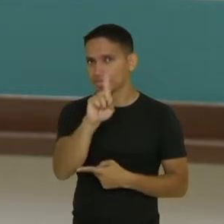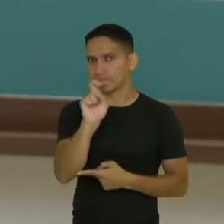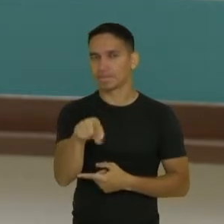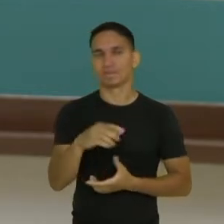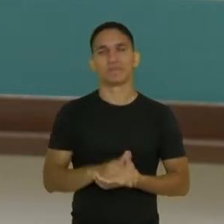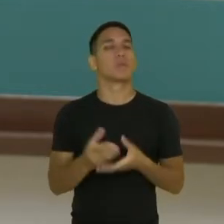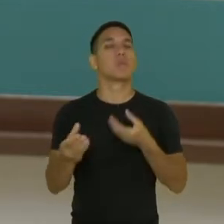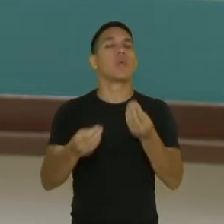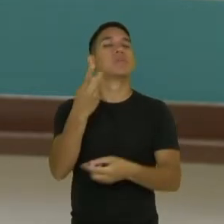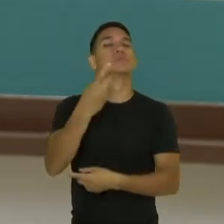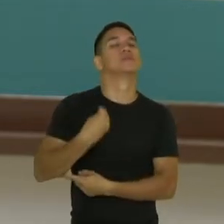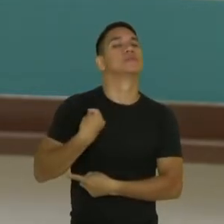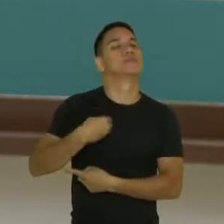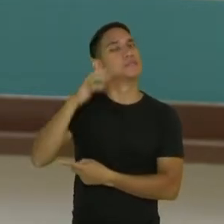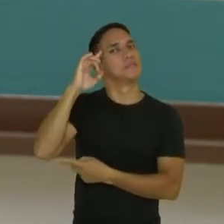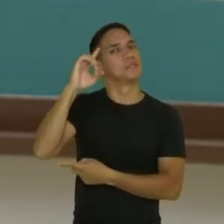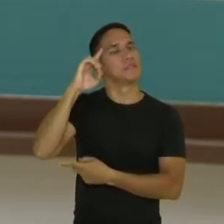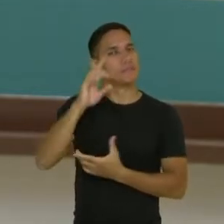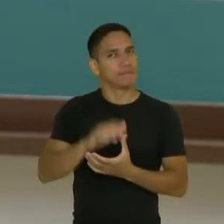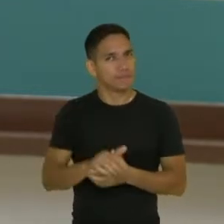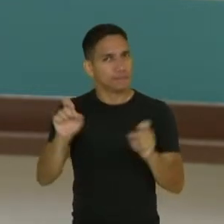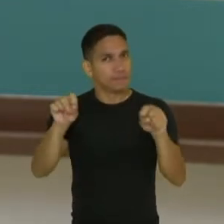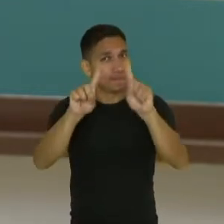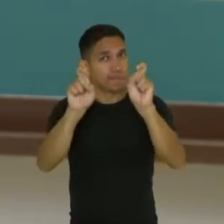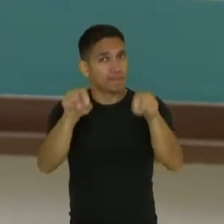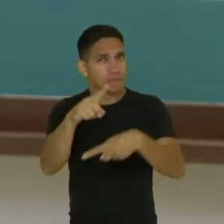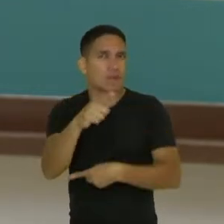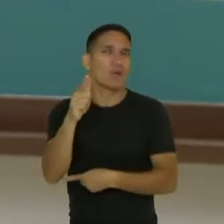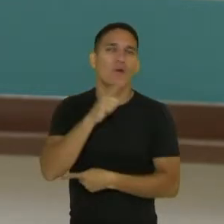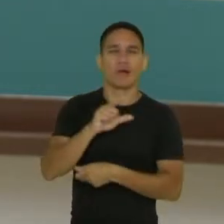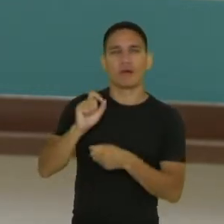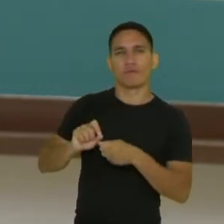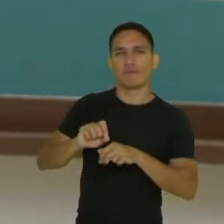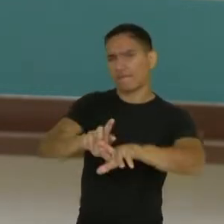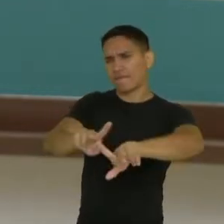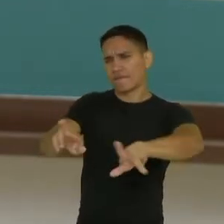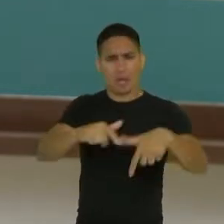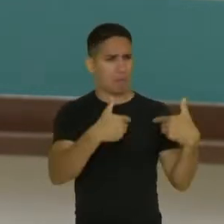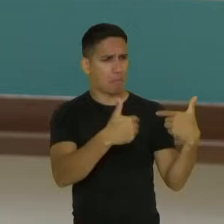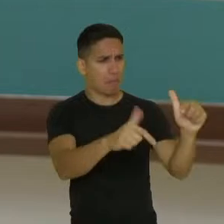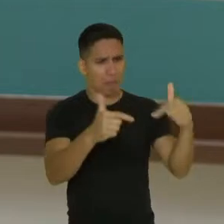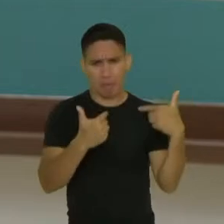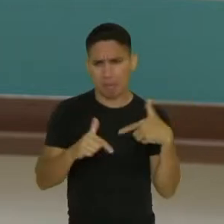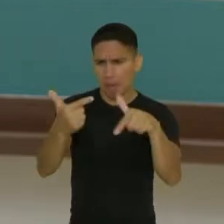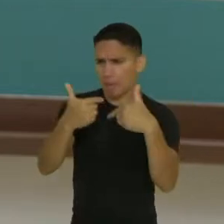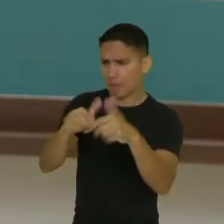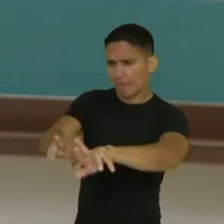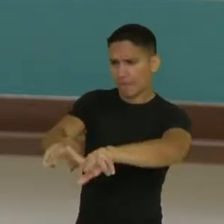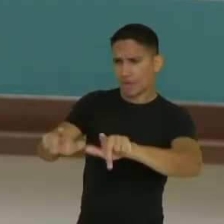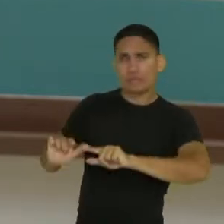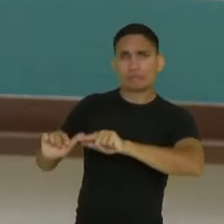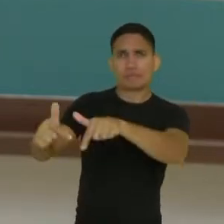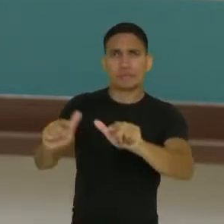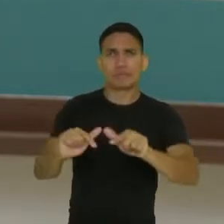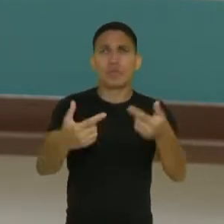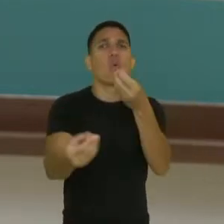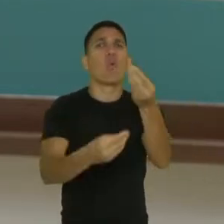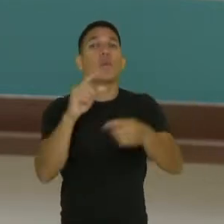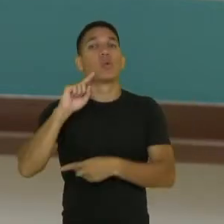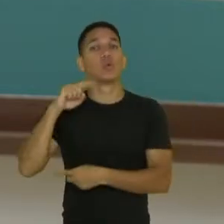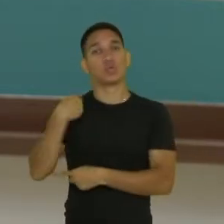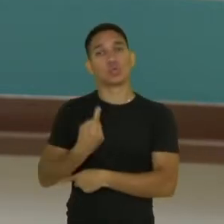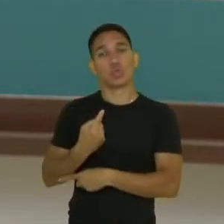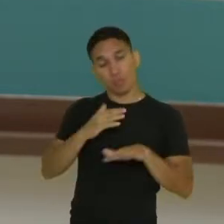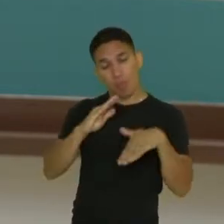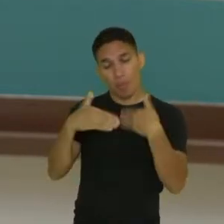é o cotidiano de vocês? Será que vocês conseguem realizar várias atividades ao mesmo tempo? Como que fica o nosso processo